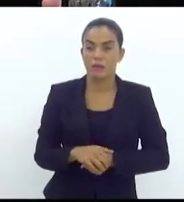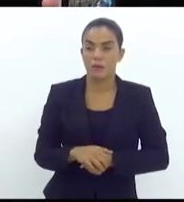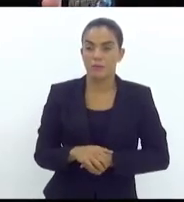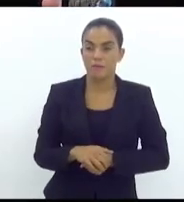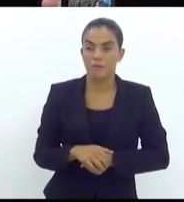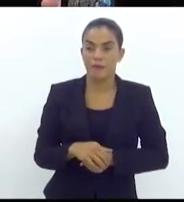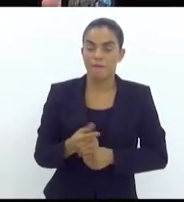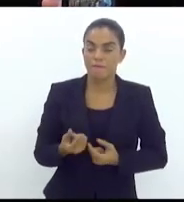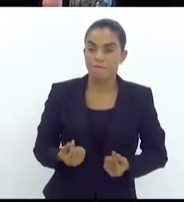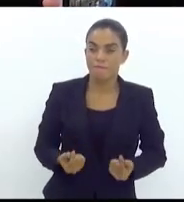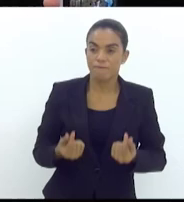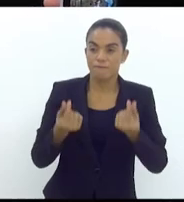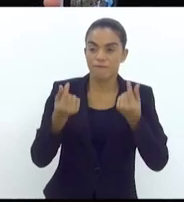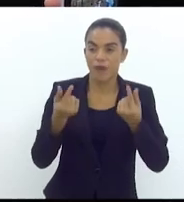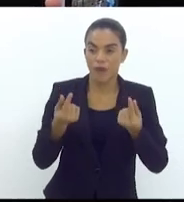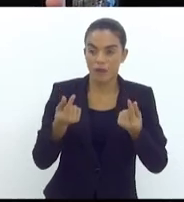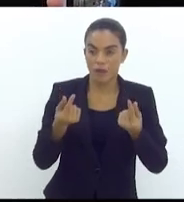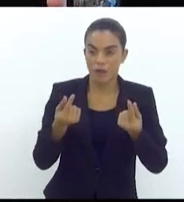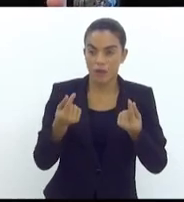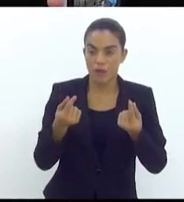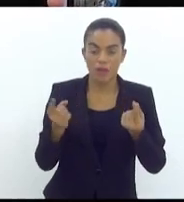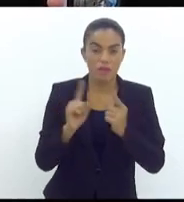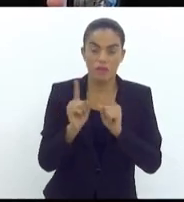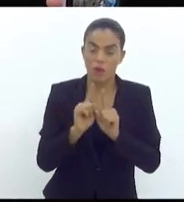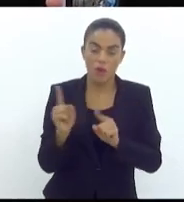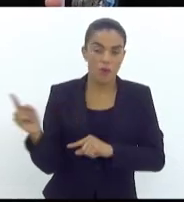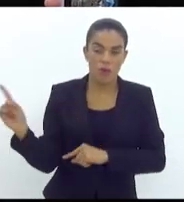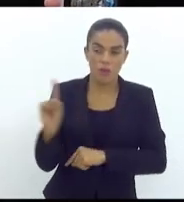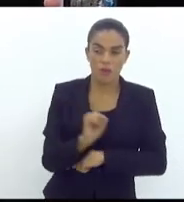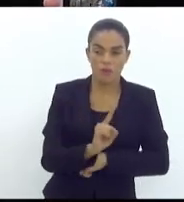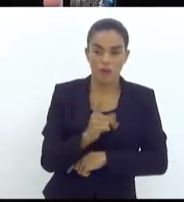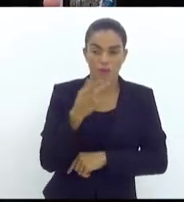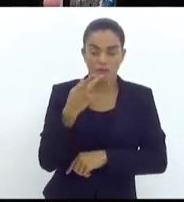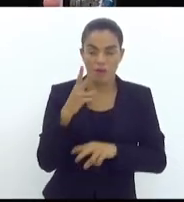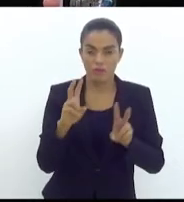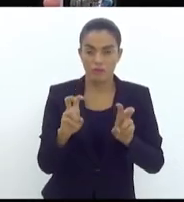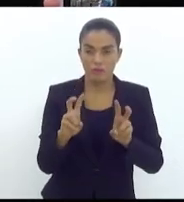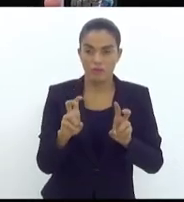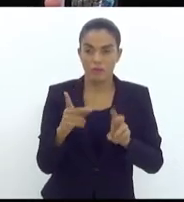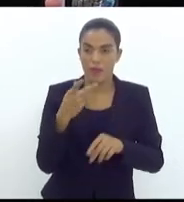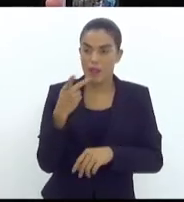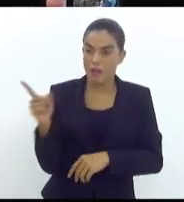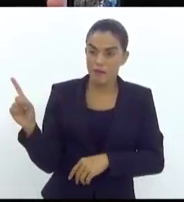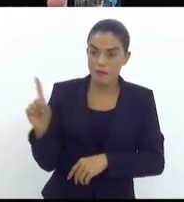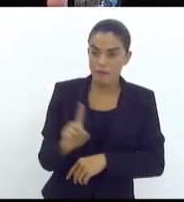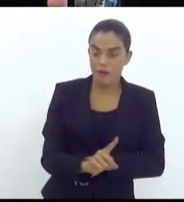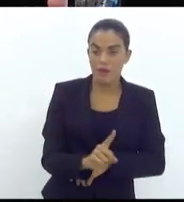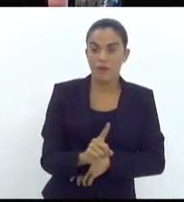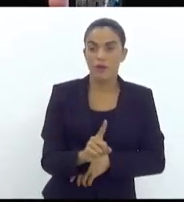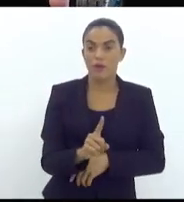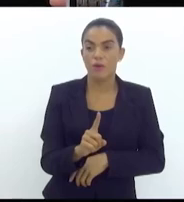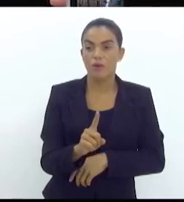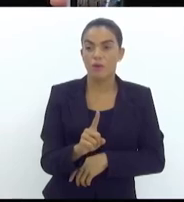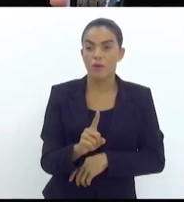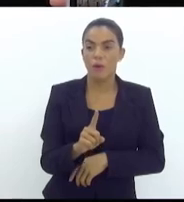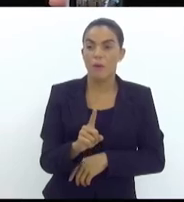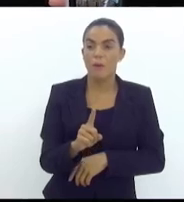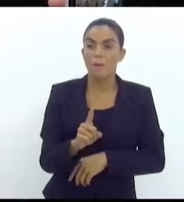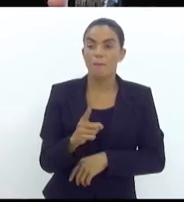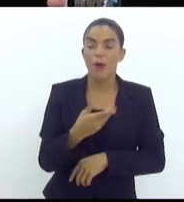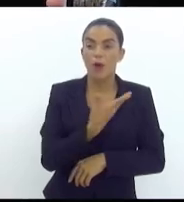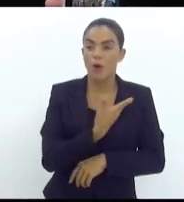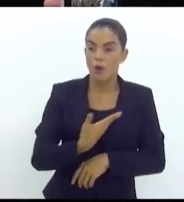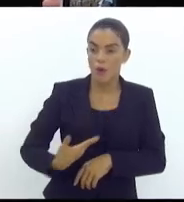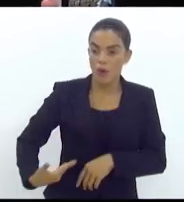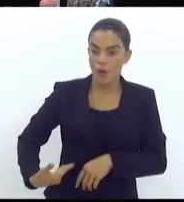valor espíficos não ele não veio para falar disso pelo contrário dirigindo-se para o